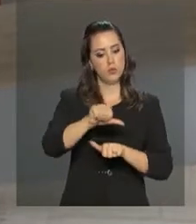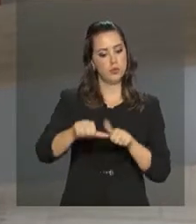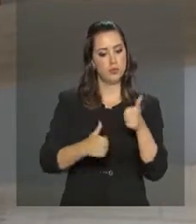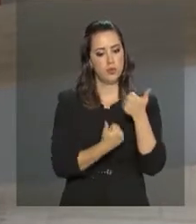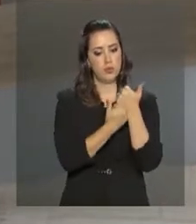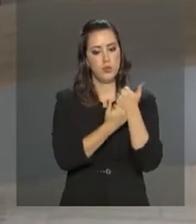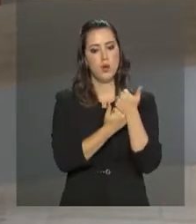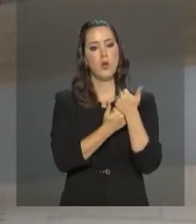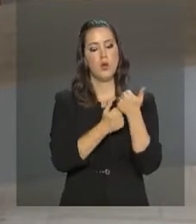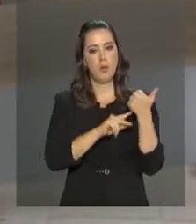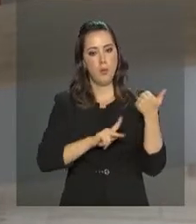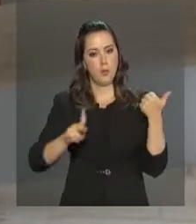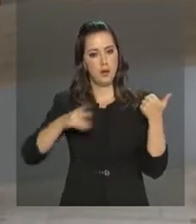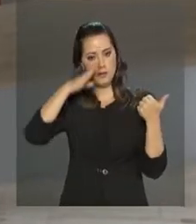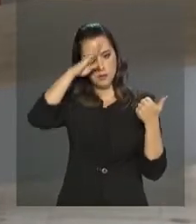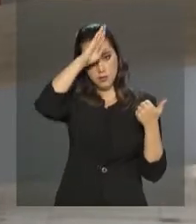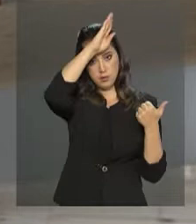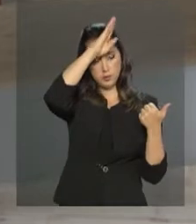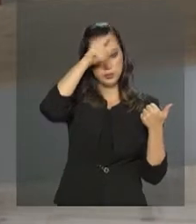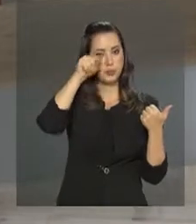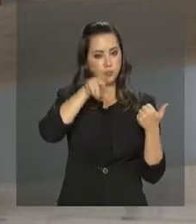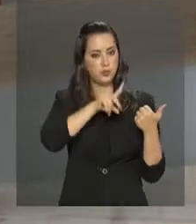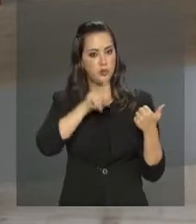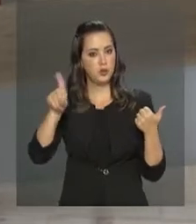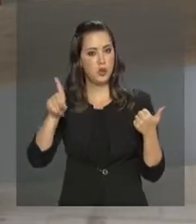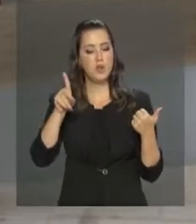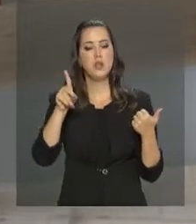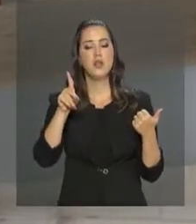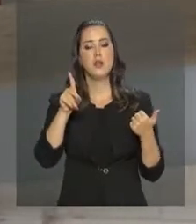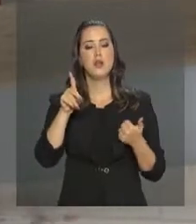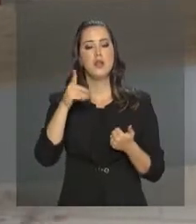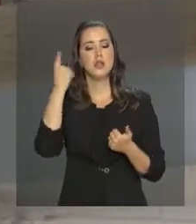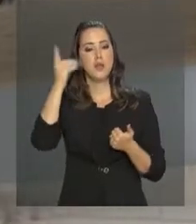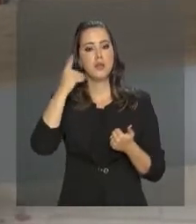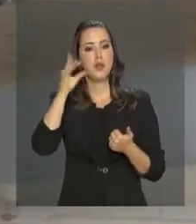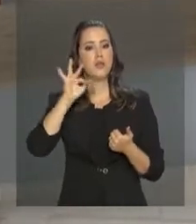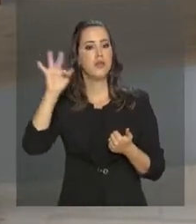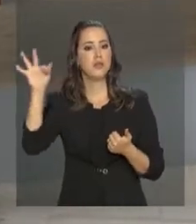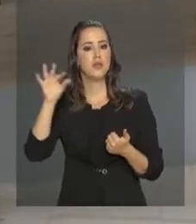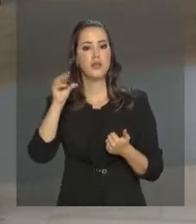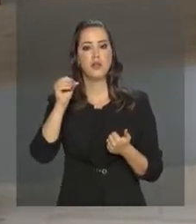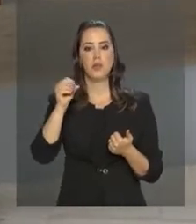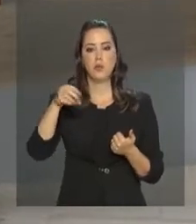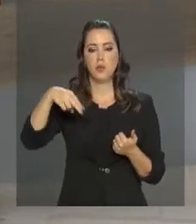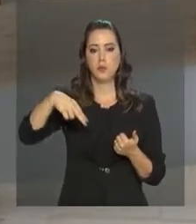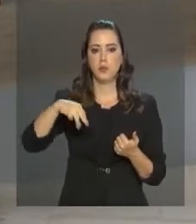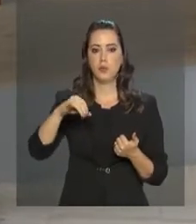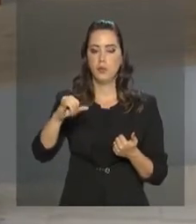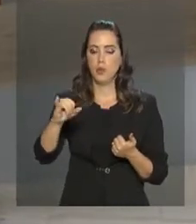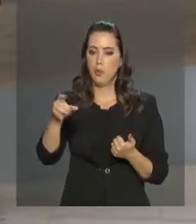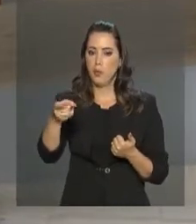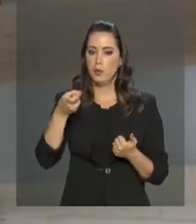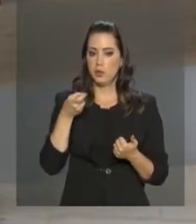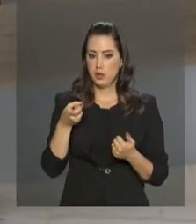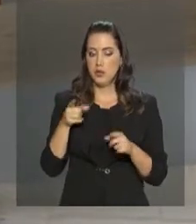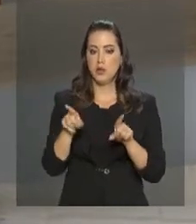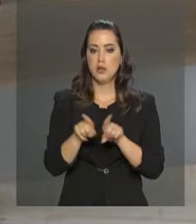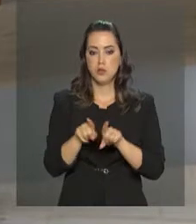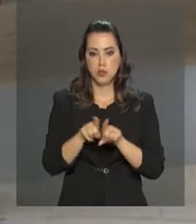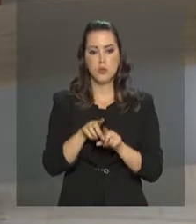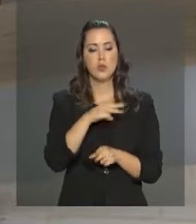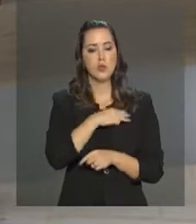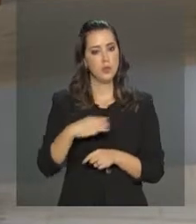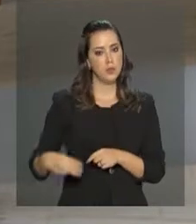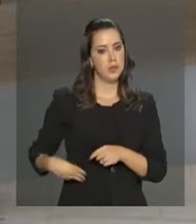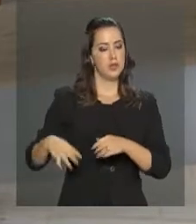presidente eleito Jair Bolsonaro, o deputado federal Onyx Lorenzoni, com o ministro-chefe da Casa Civil, Eliseu